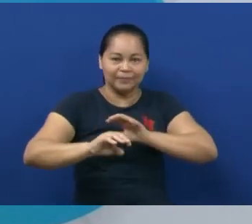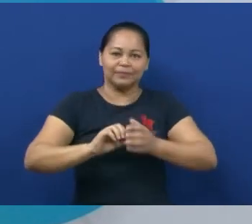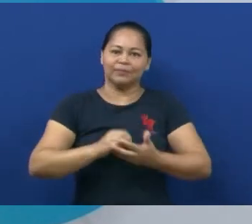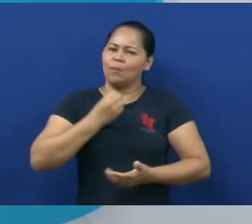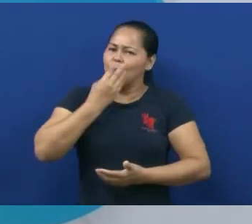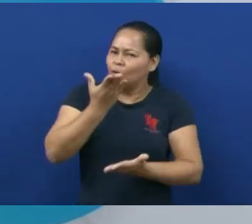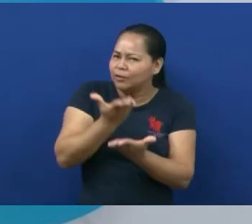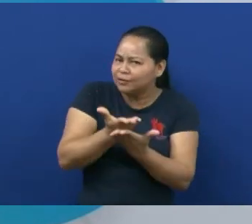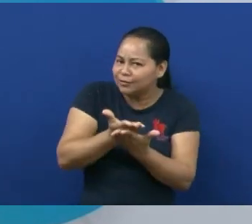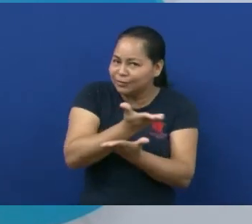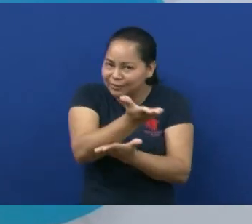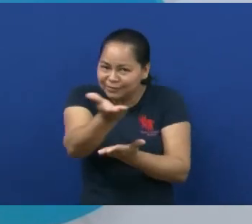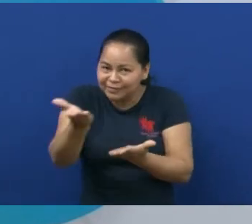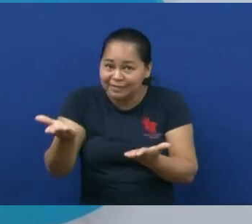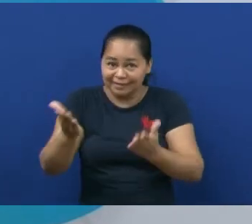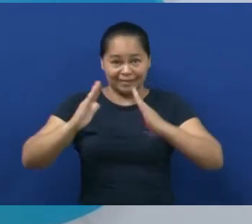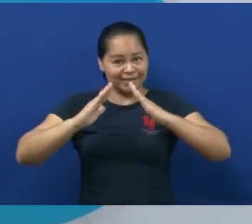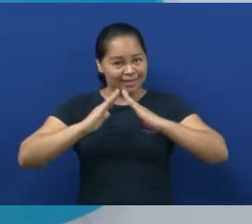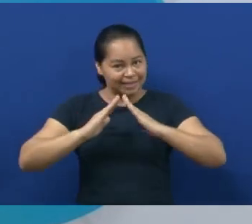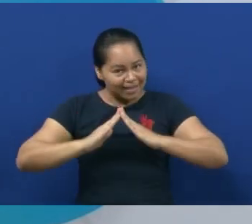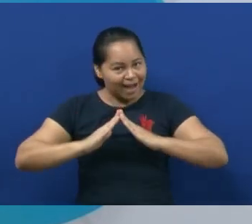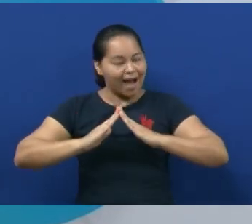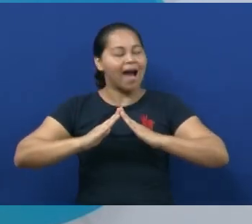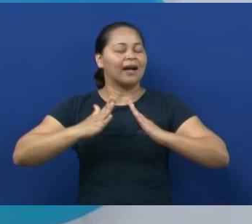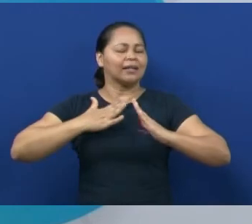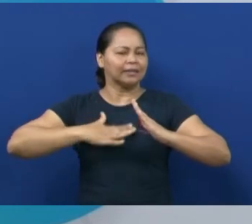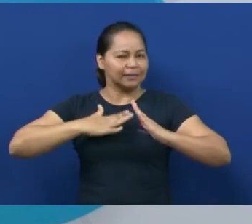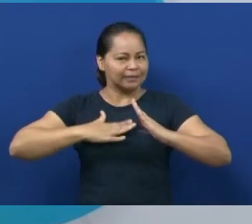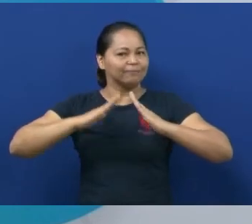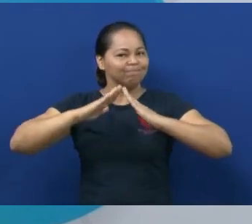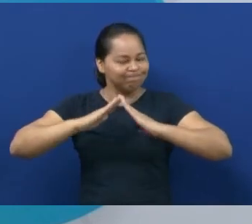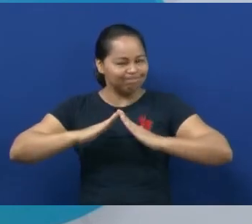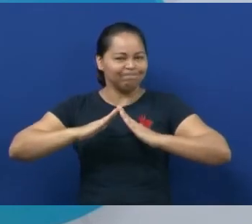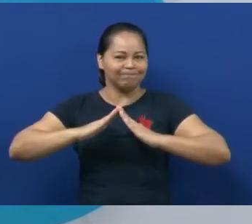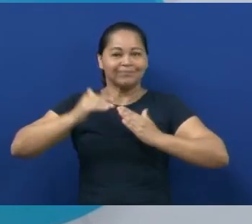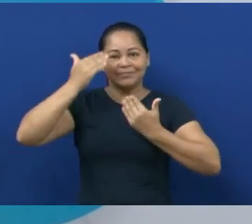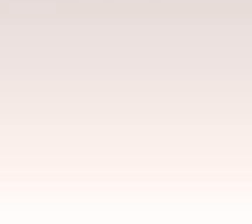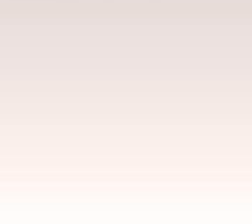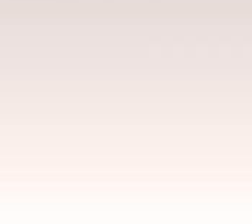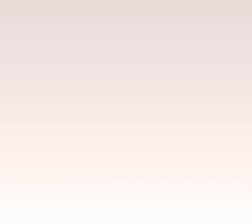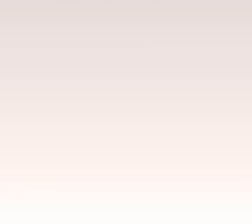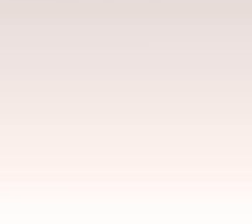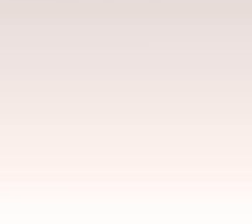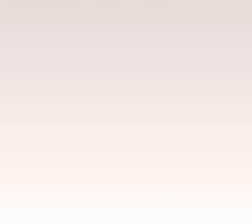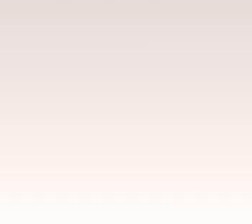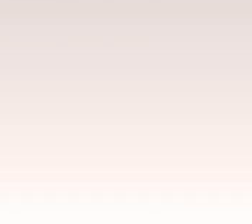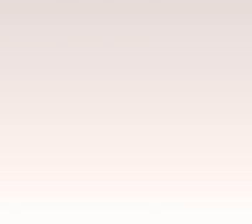Bons estudos a todos, fiquem em casa e muito obrigada.